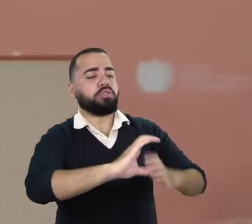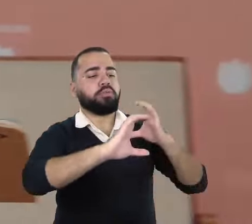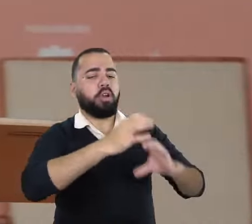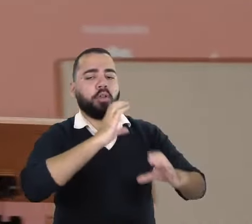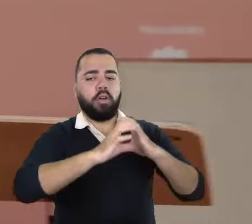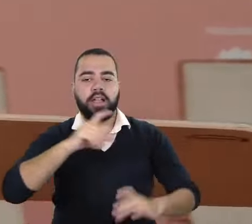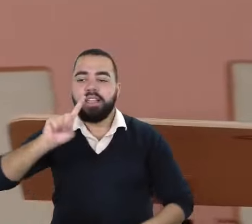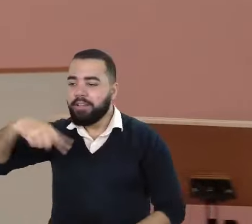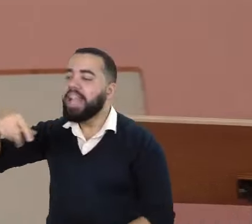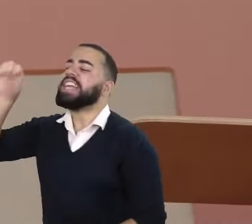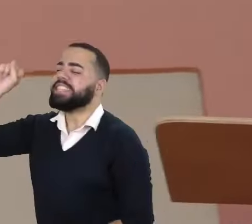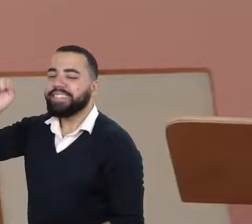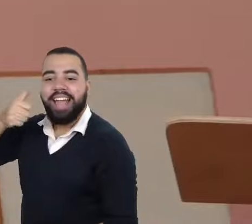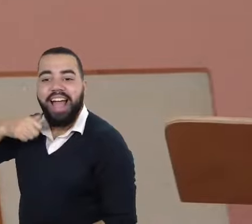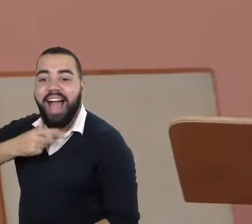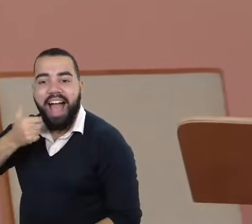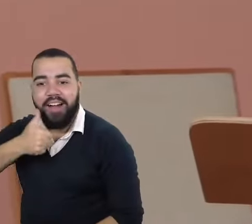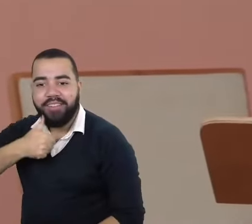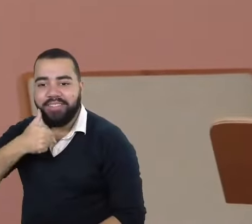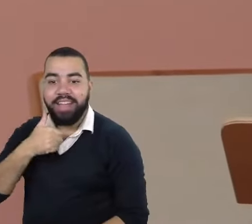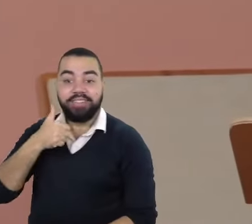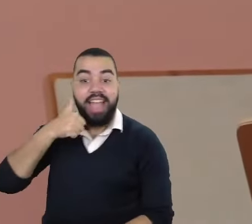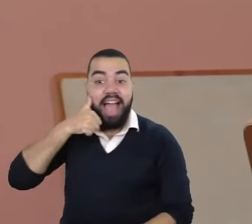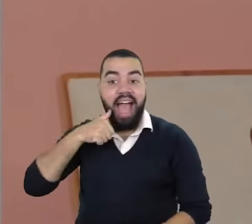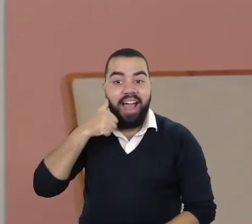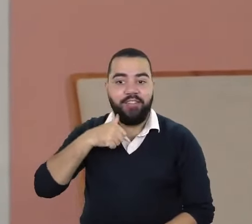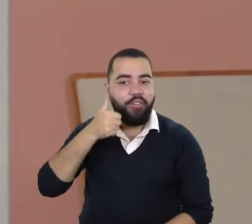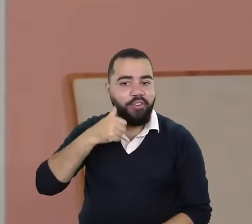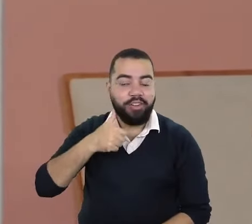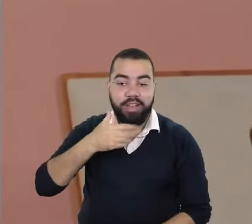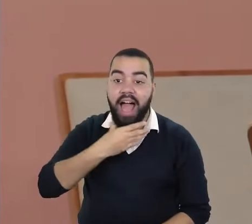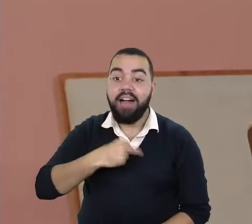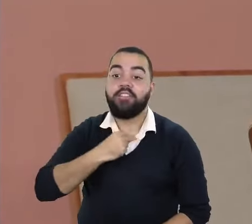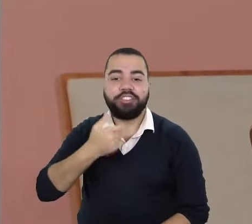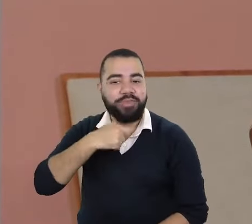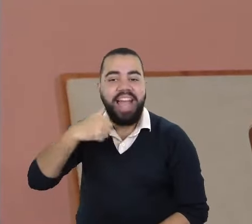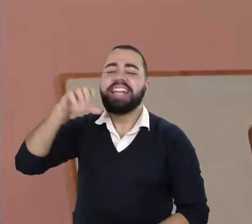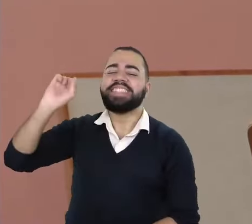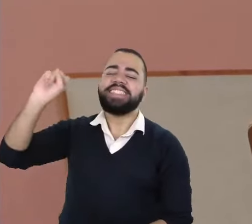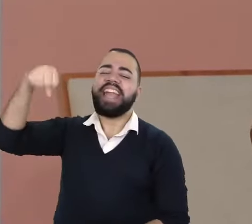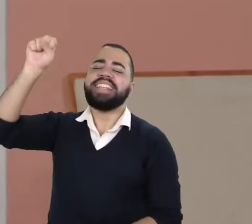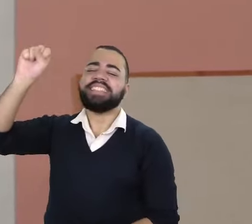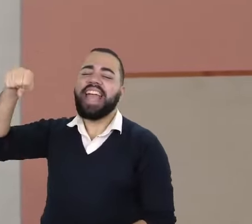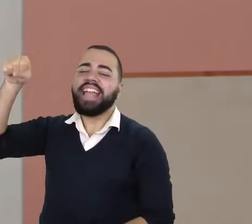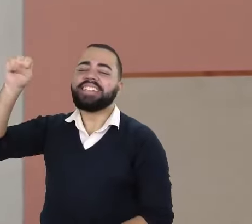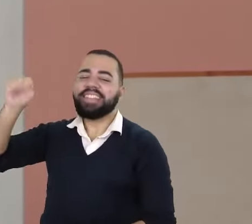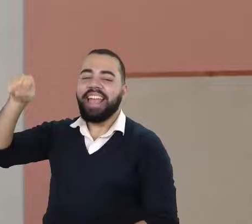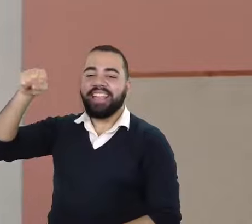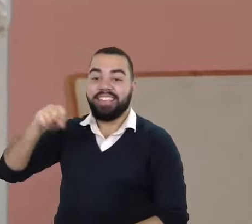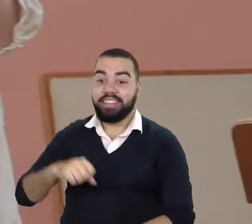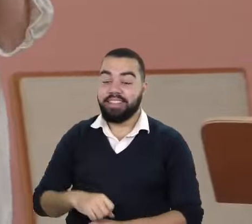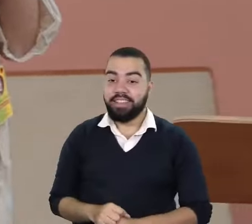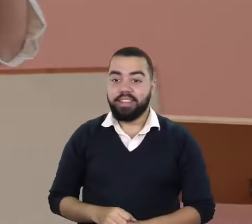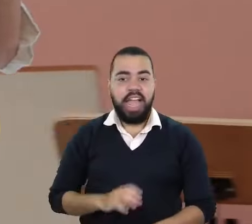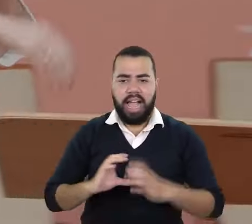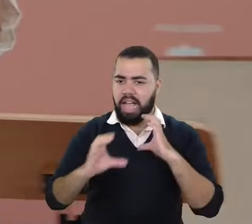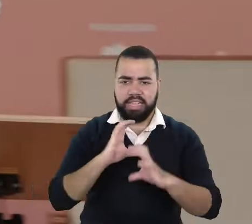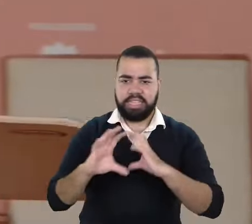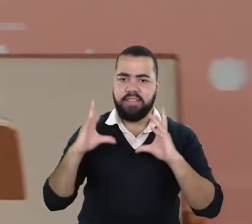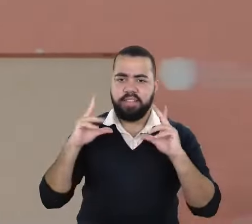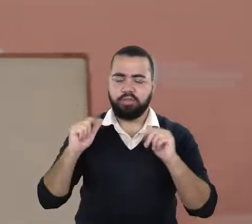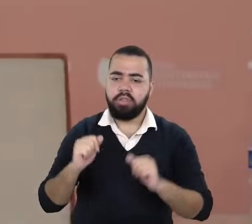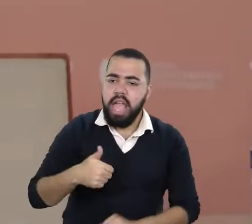o tenor, o barítono e o soprano. Eu sabia fazer todas as vozes, eu cantava os hinos, o salva, né, mãe? E eu cantava tudo. E